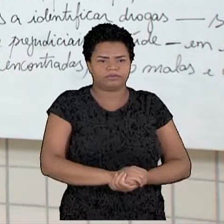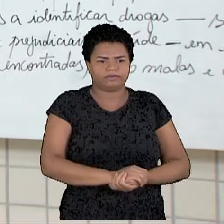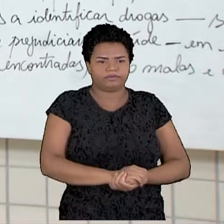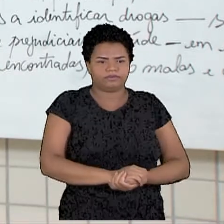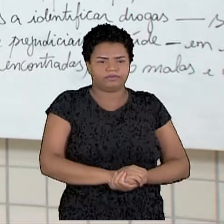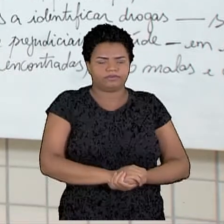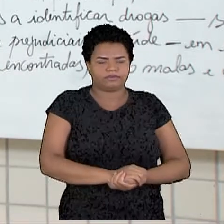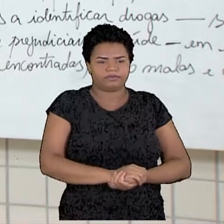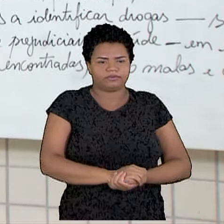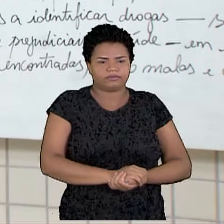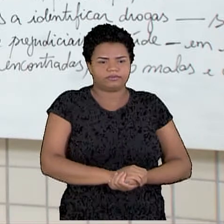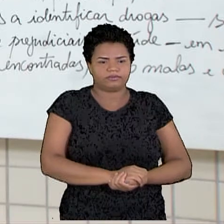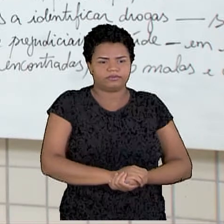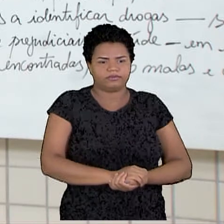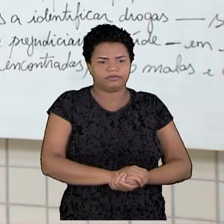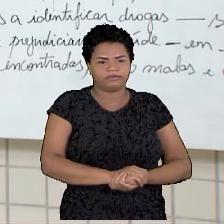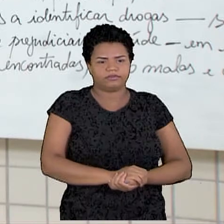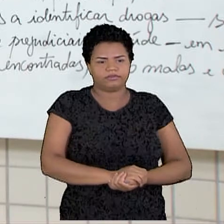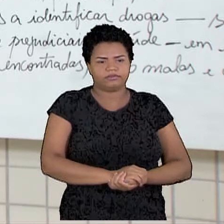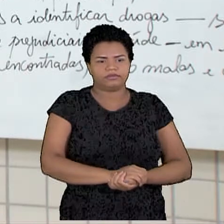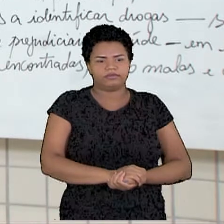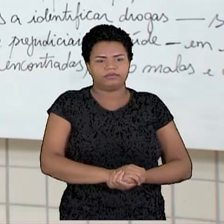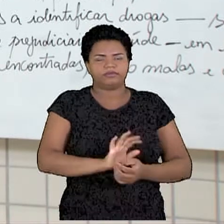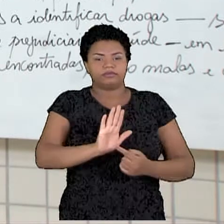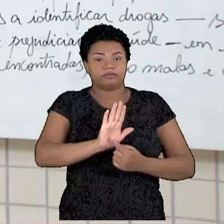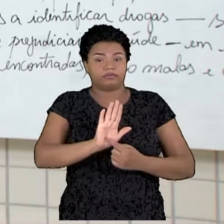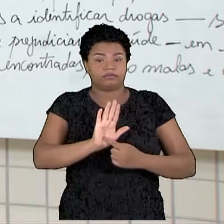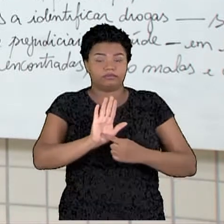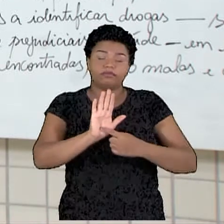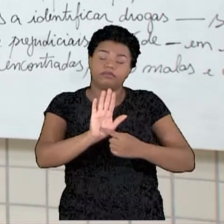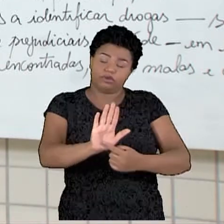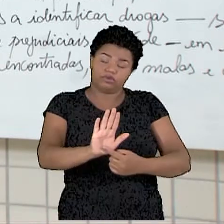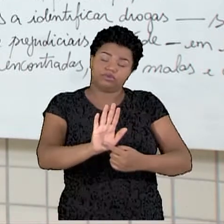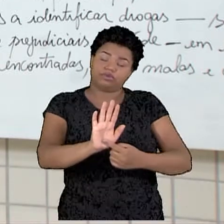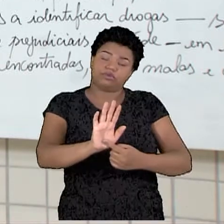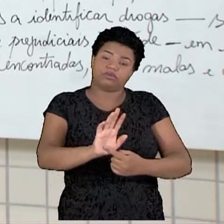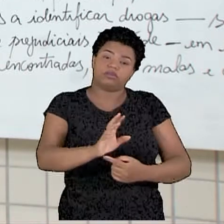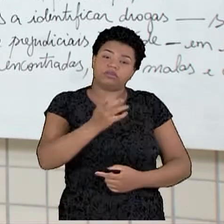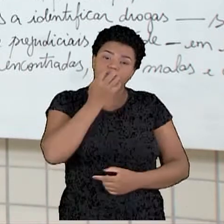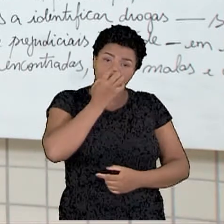Porque indica que o cão